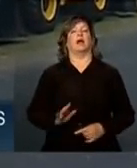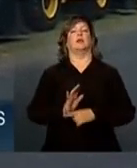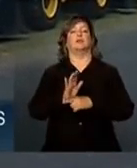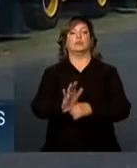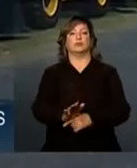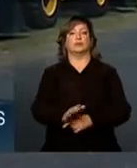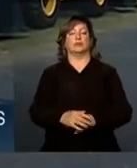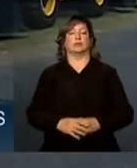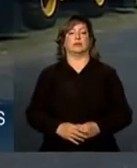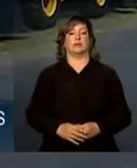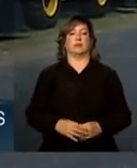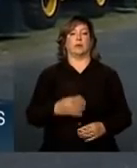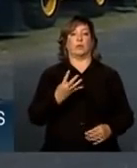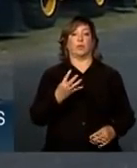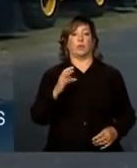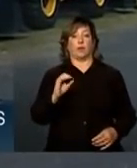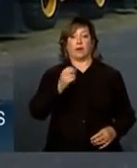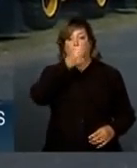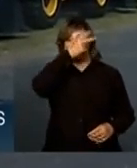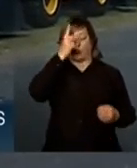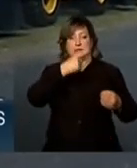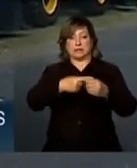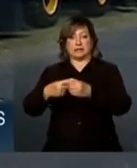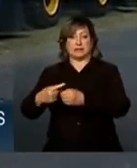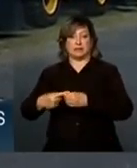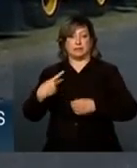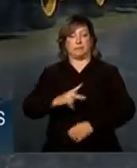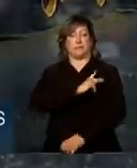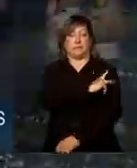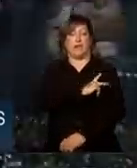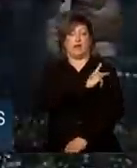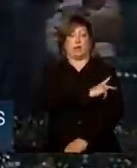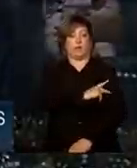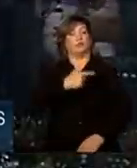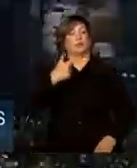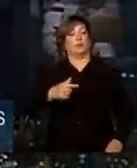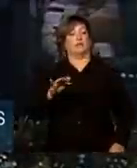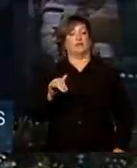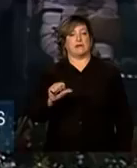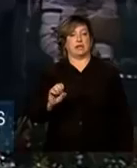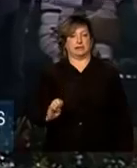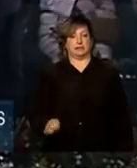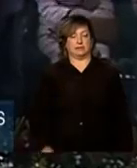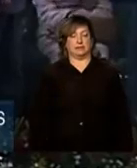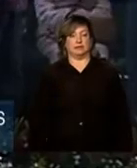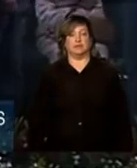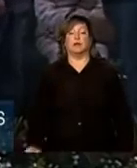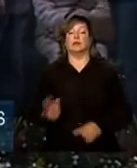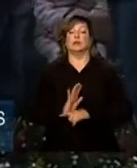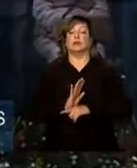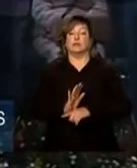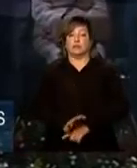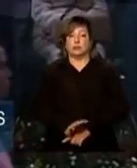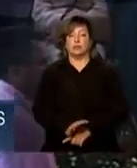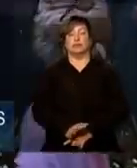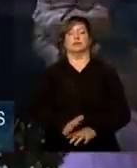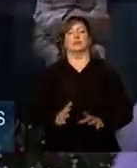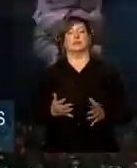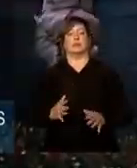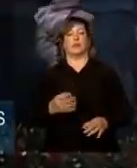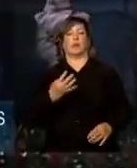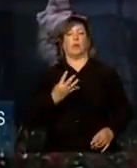beneficia 40 municípios piauienses em sua segunda fase. O benefício contempla cerca